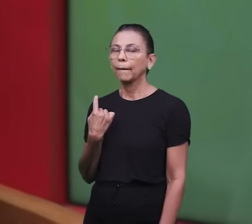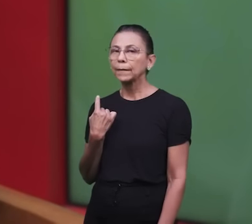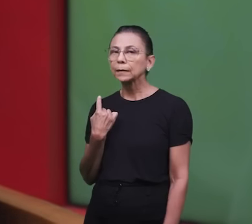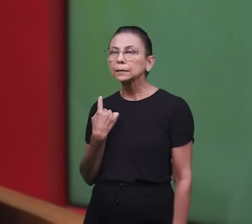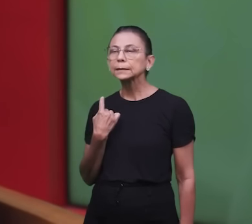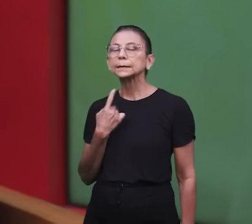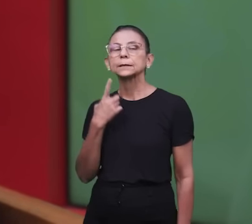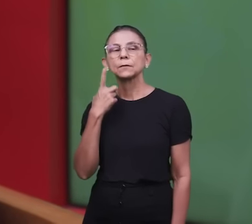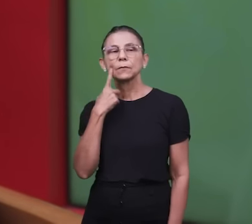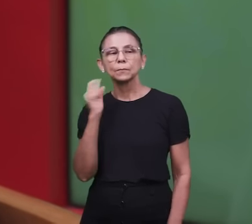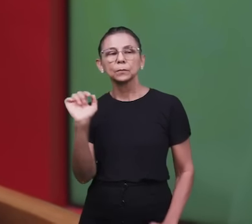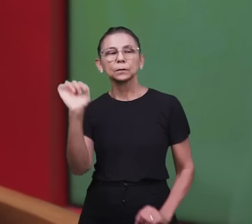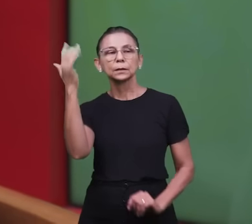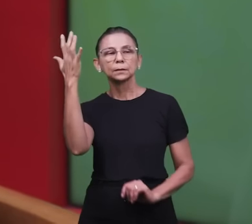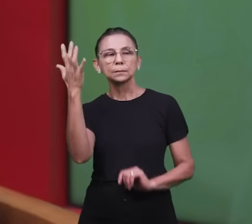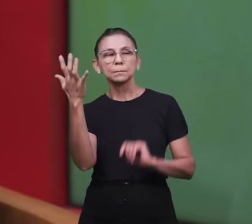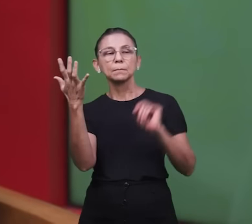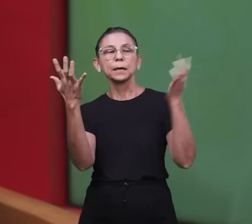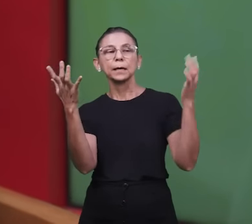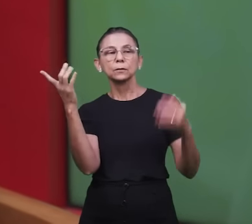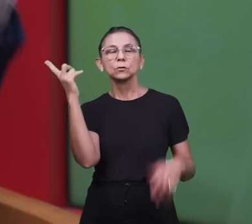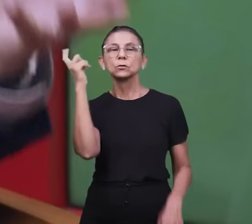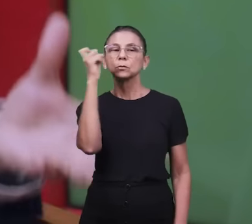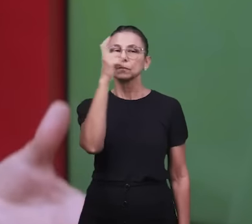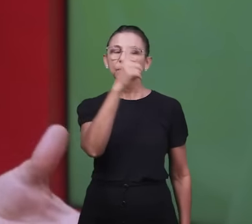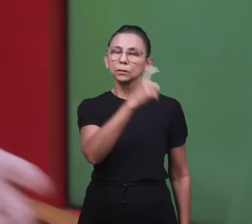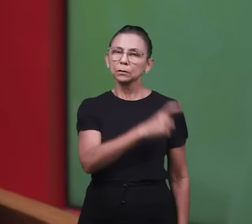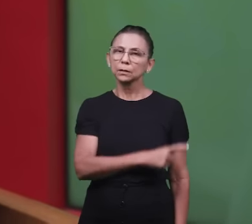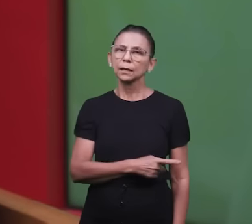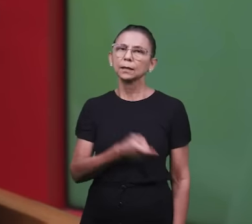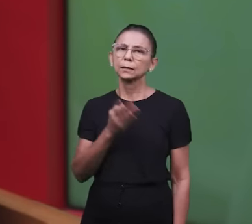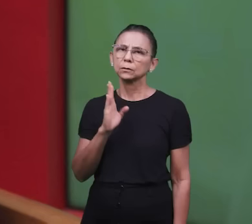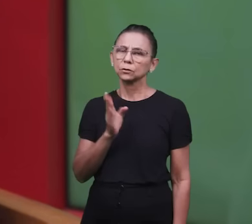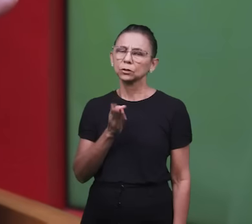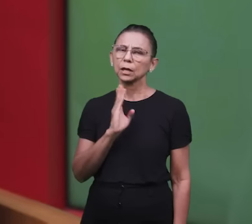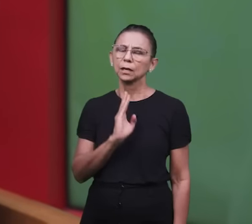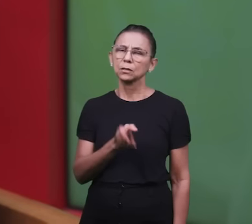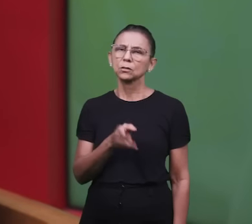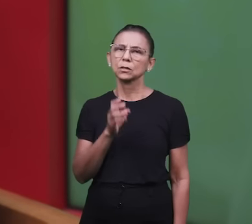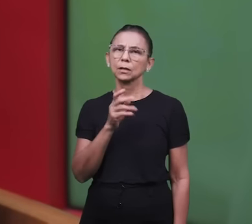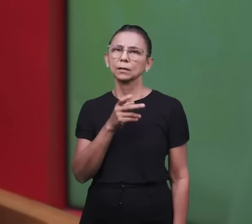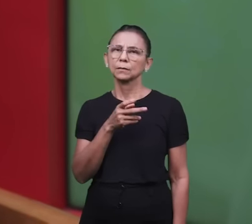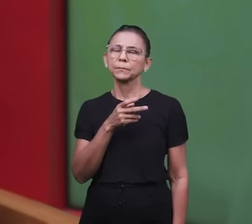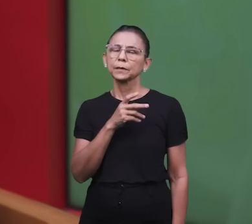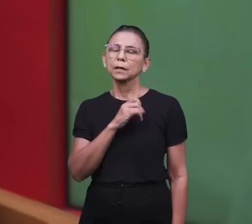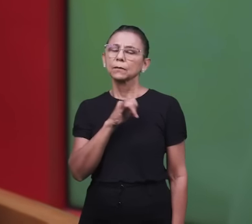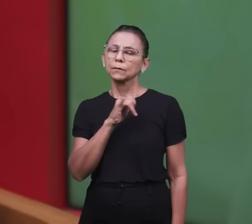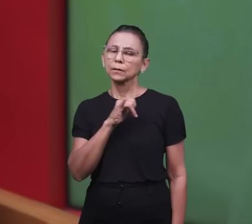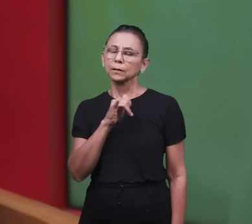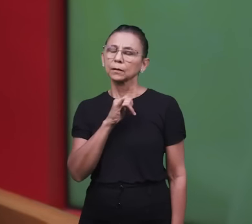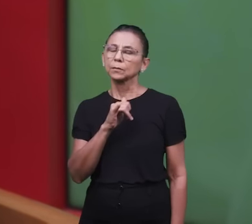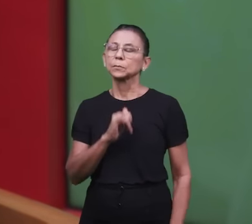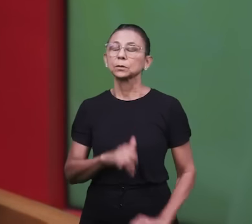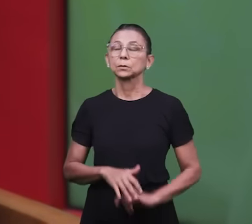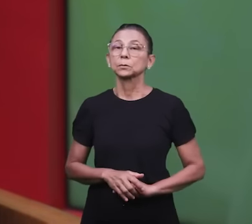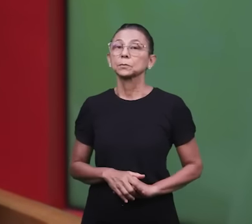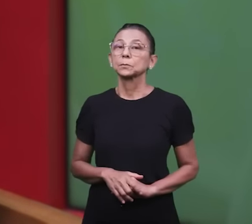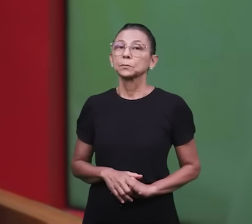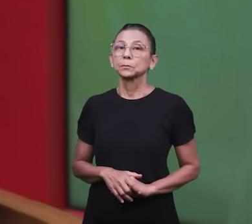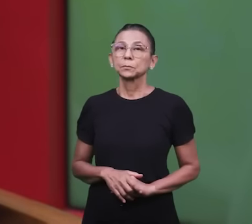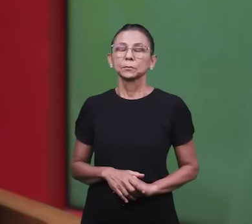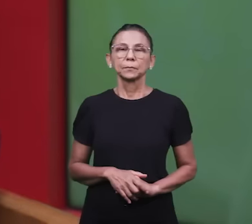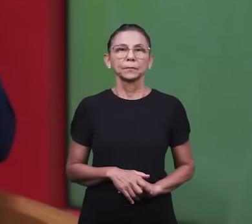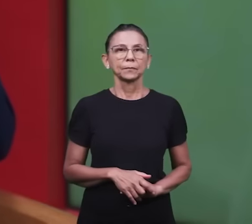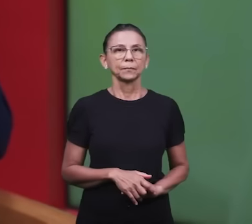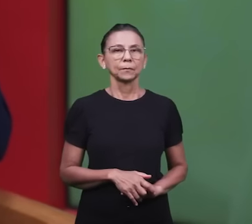é cercados pelos embates pelas dificuldades da vida já comentamos muito sobre isso agora a figura